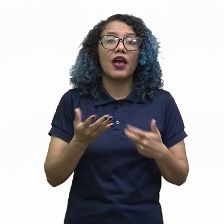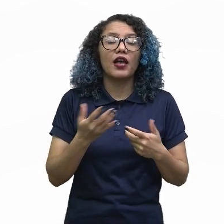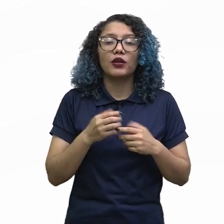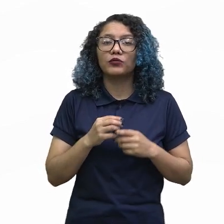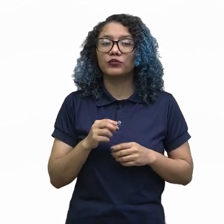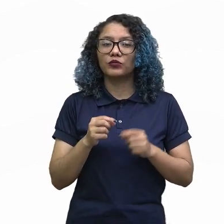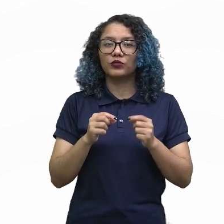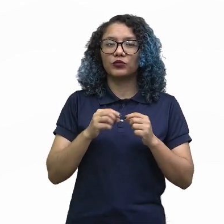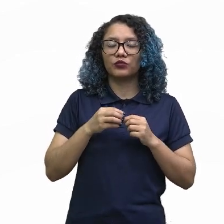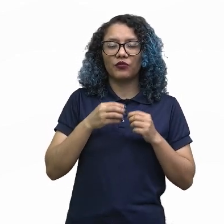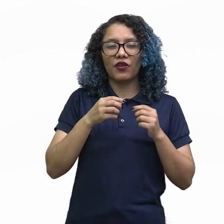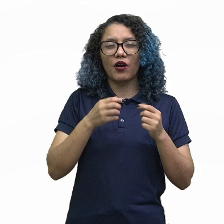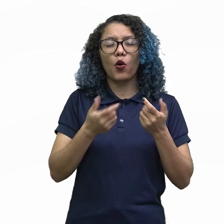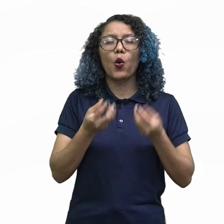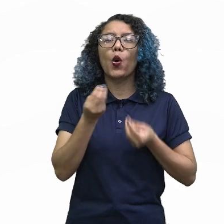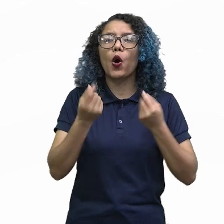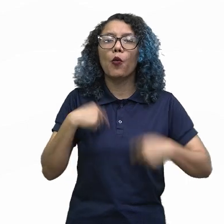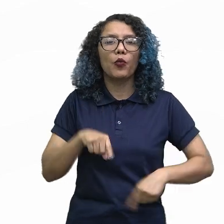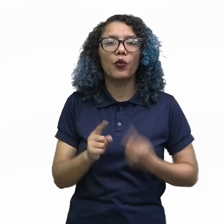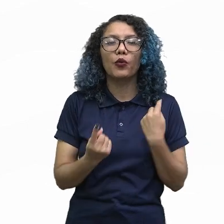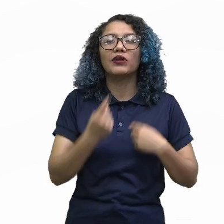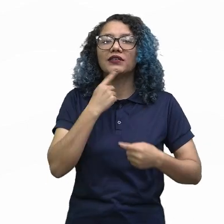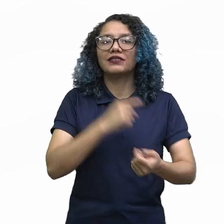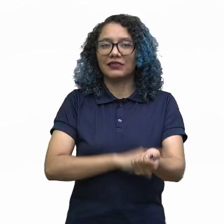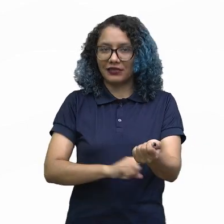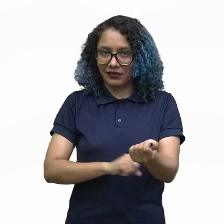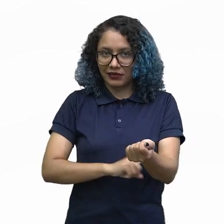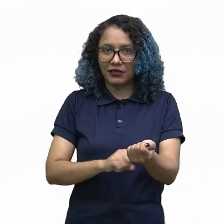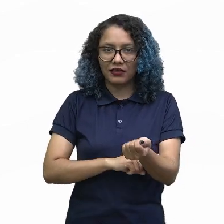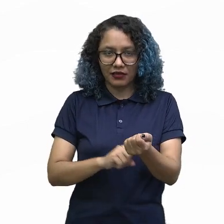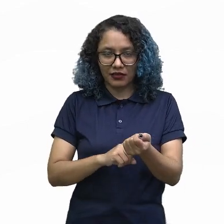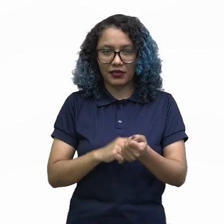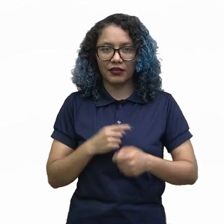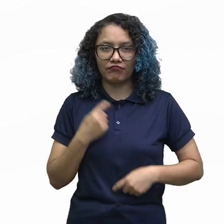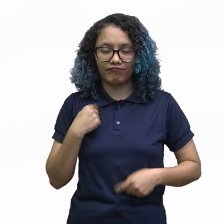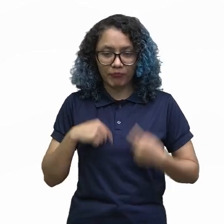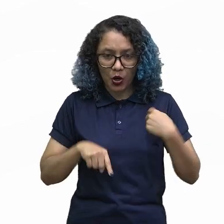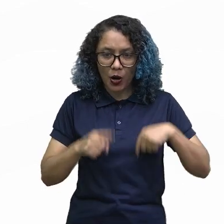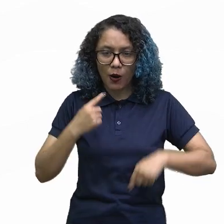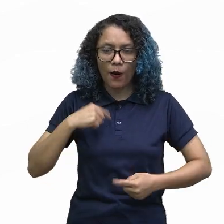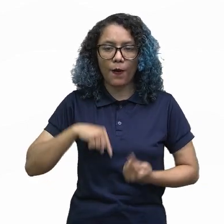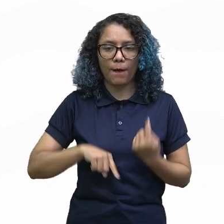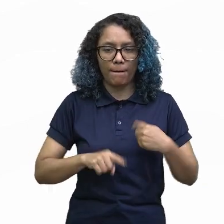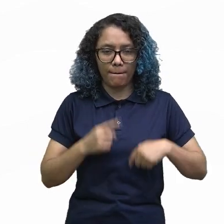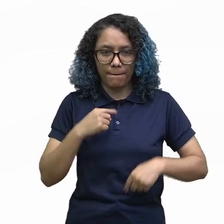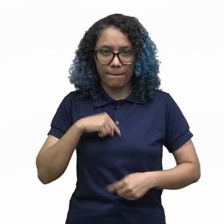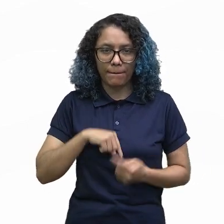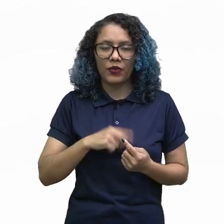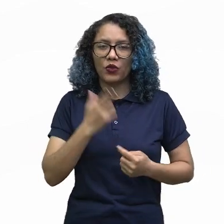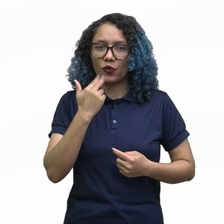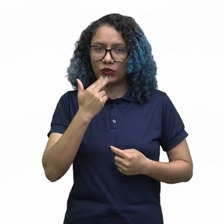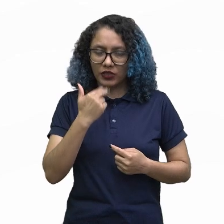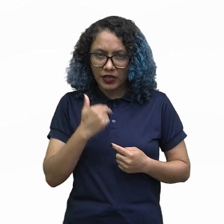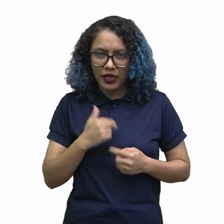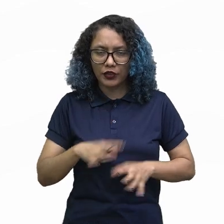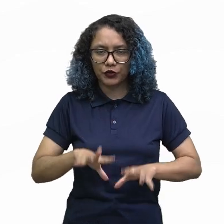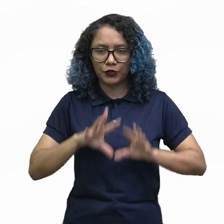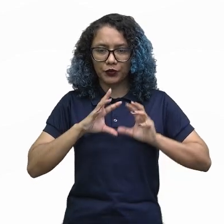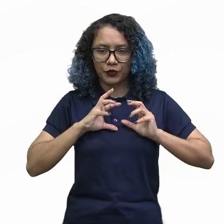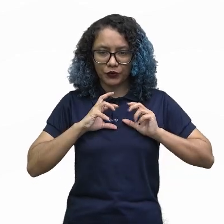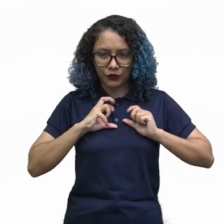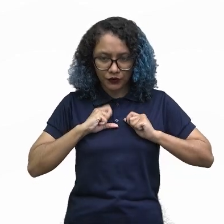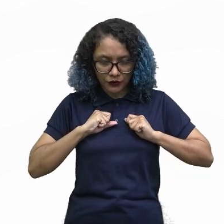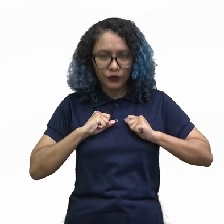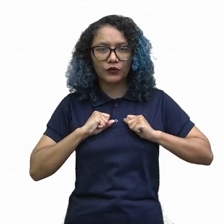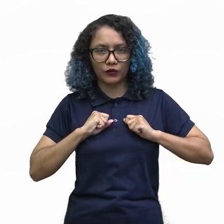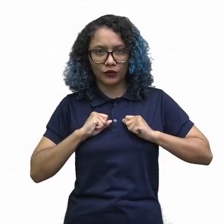sangue, né, no sistema cardiovascular. Ou seja, o sangue circula aí pelo nosso corpo, levando o nutriente que a gente precisa lá para a nossa